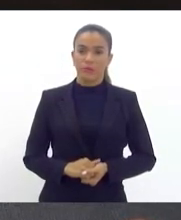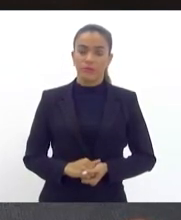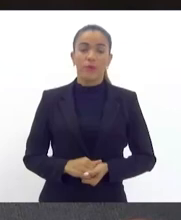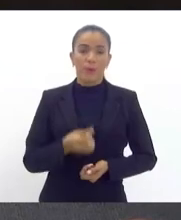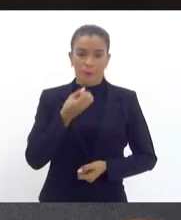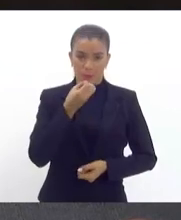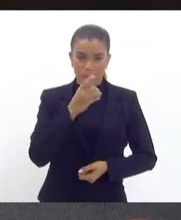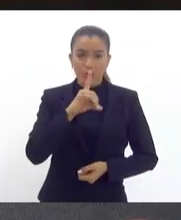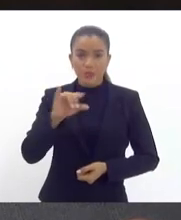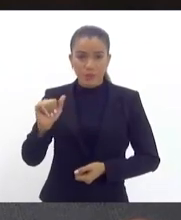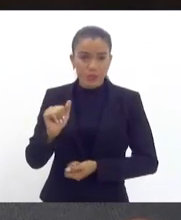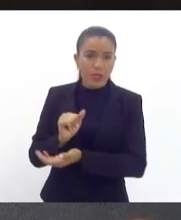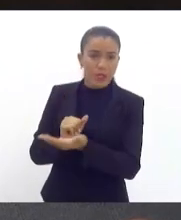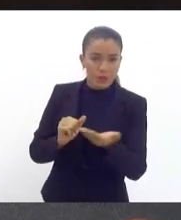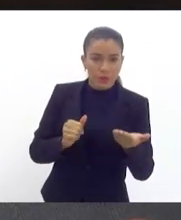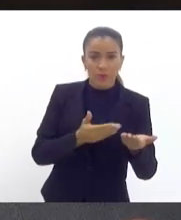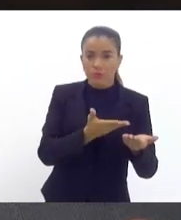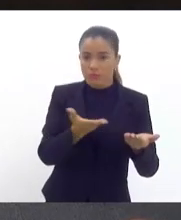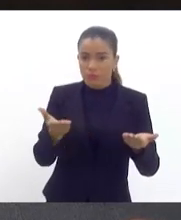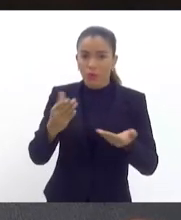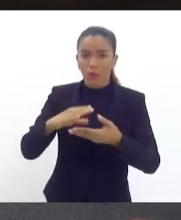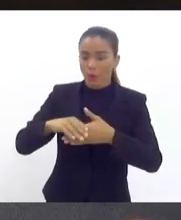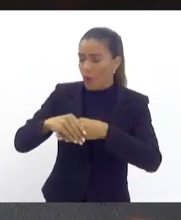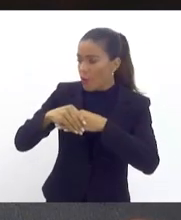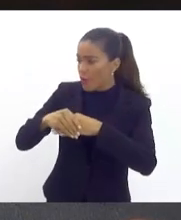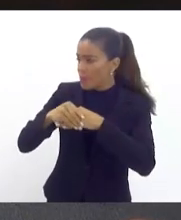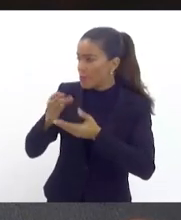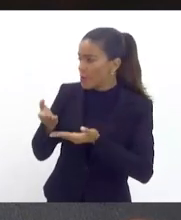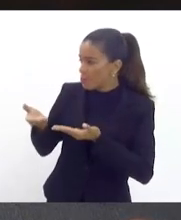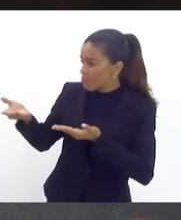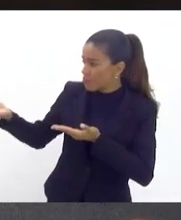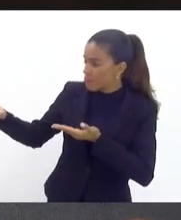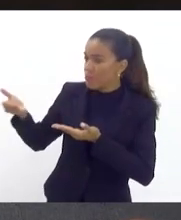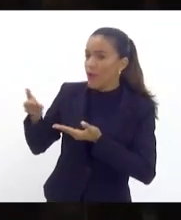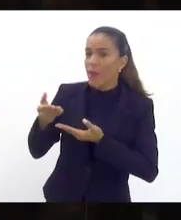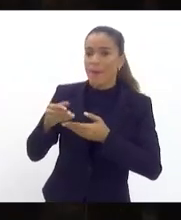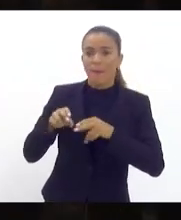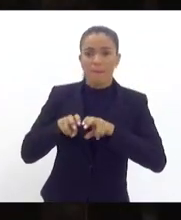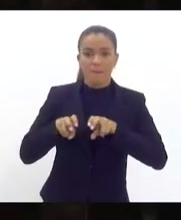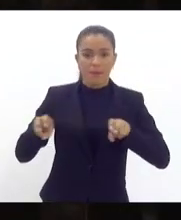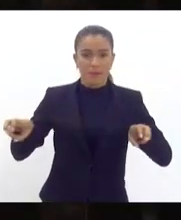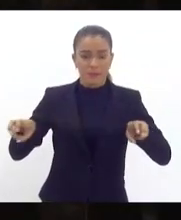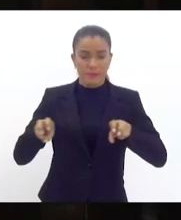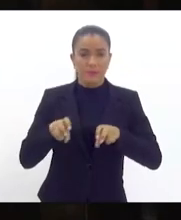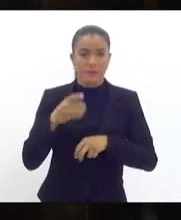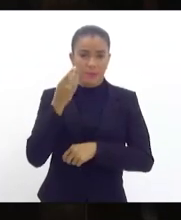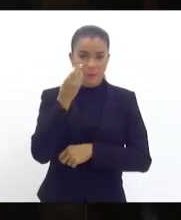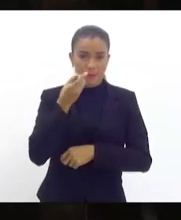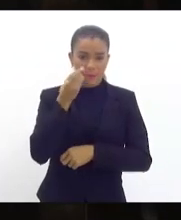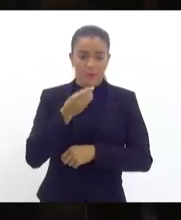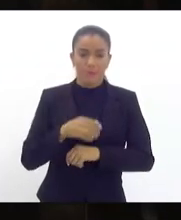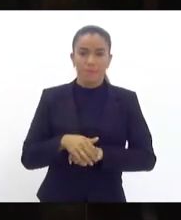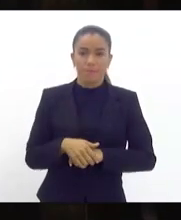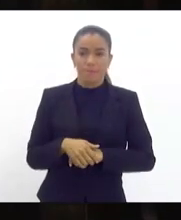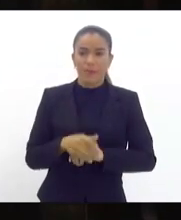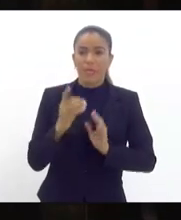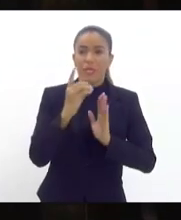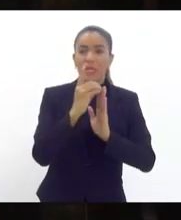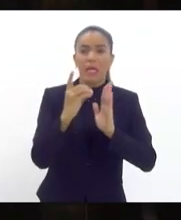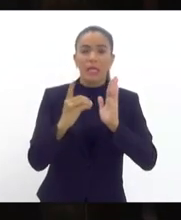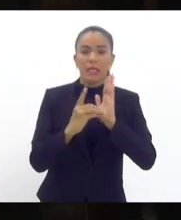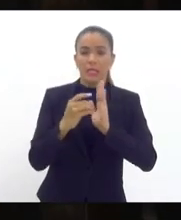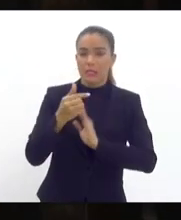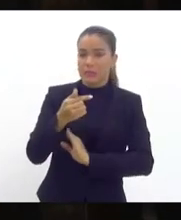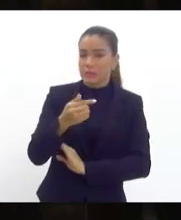bom dia bom dia a todos cumprimentando a mesa cumprimento a todos os presentes é na década de 70